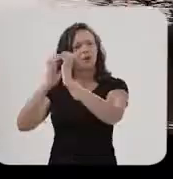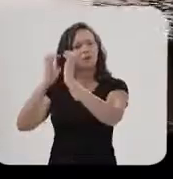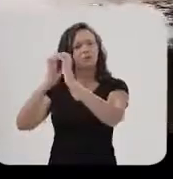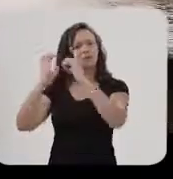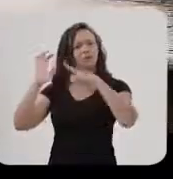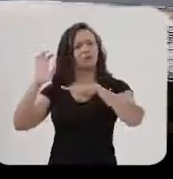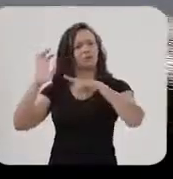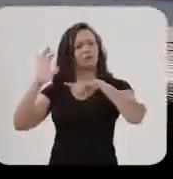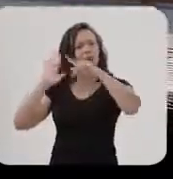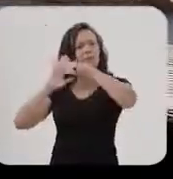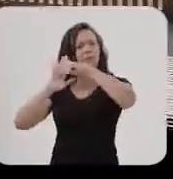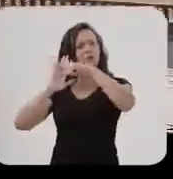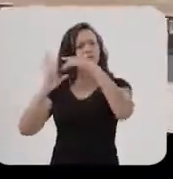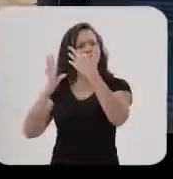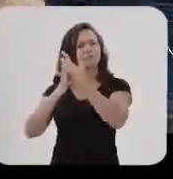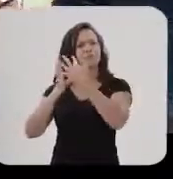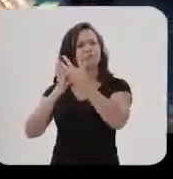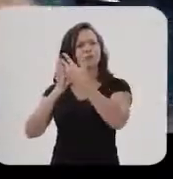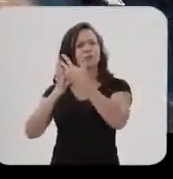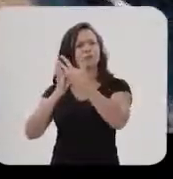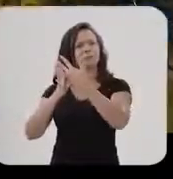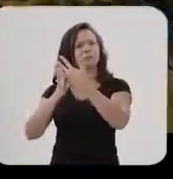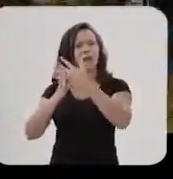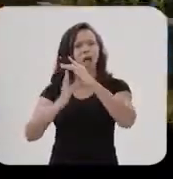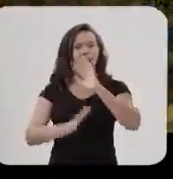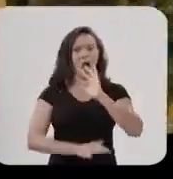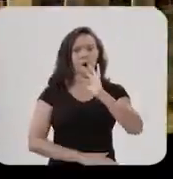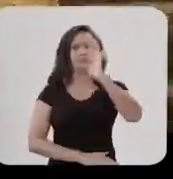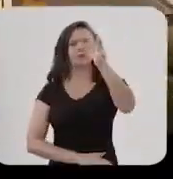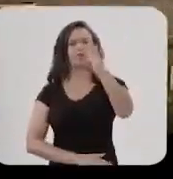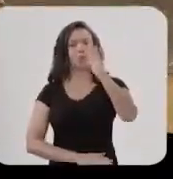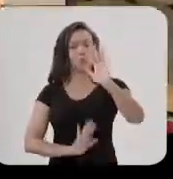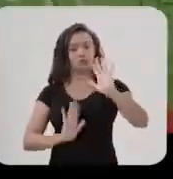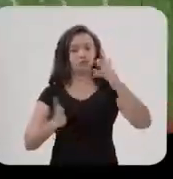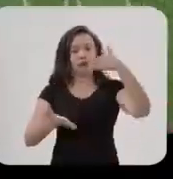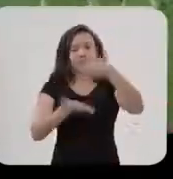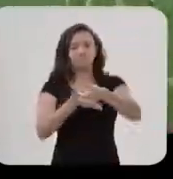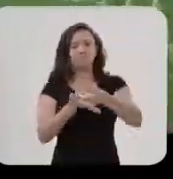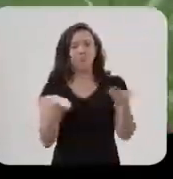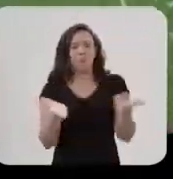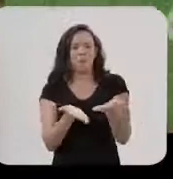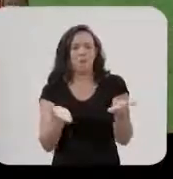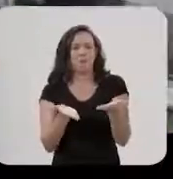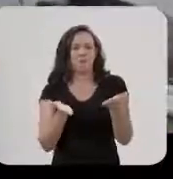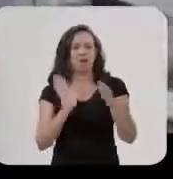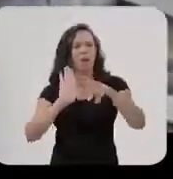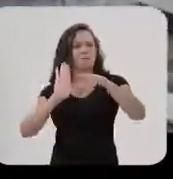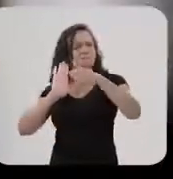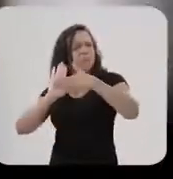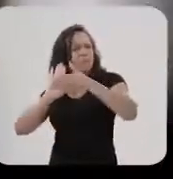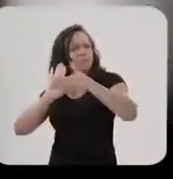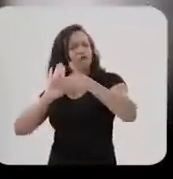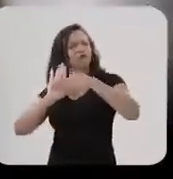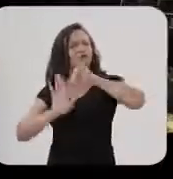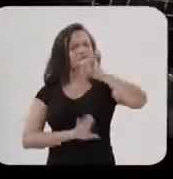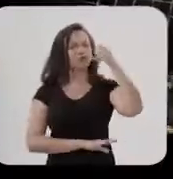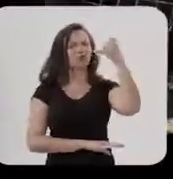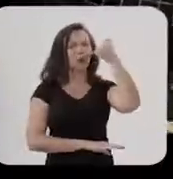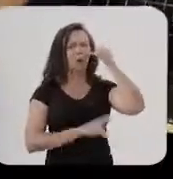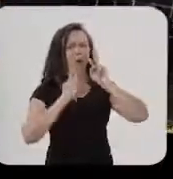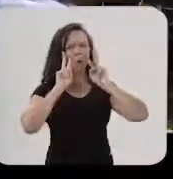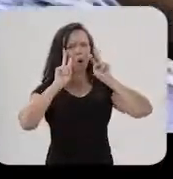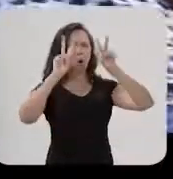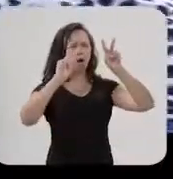O Recife tem um projeto de cidade para fazer acontecer o futuro que chegou. As propostas de João Campos olham para o Recife por